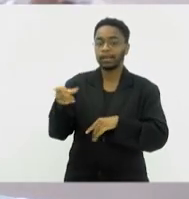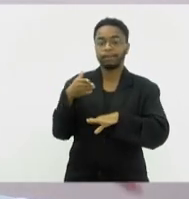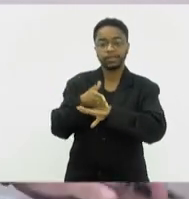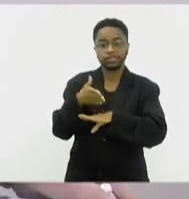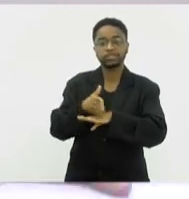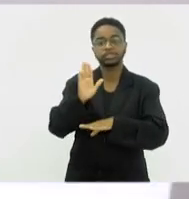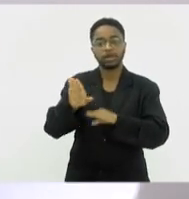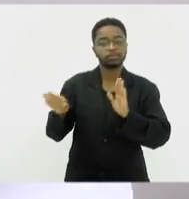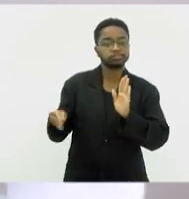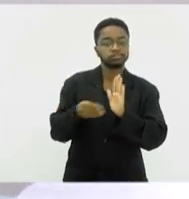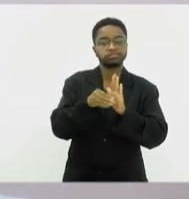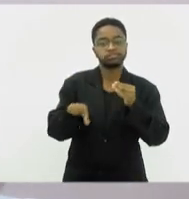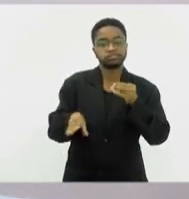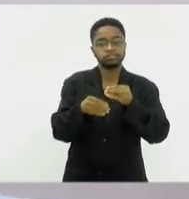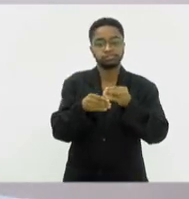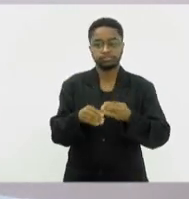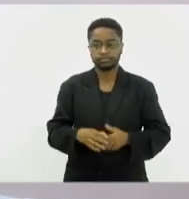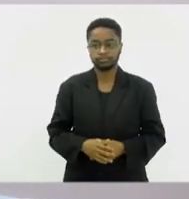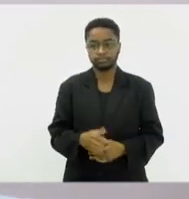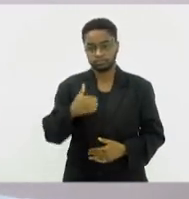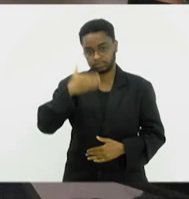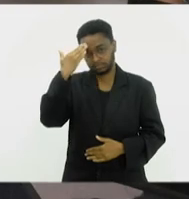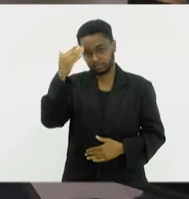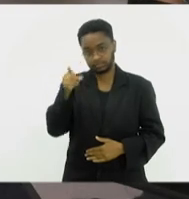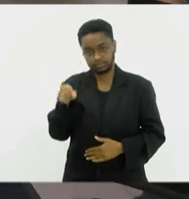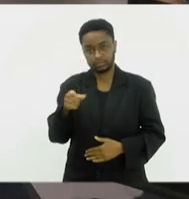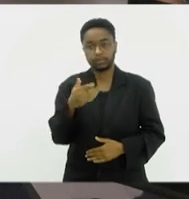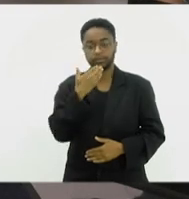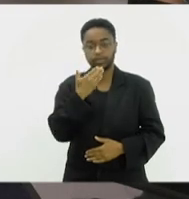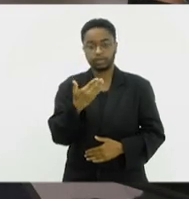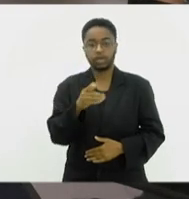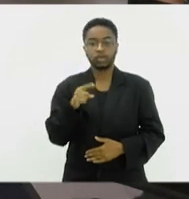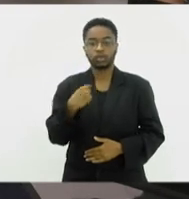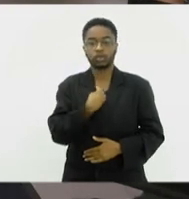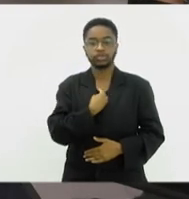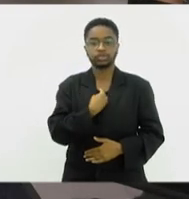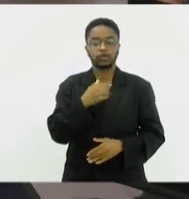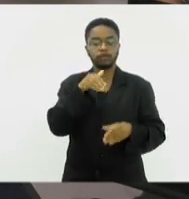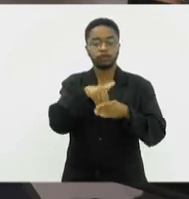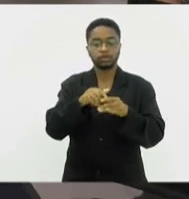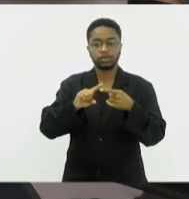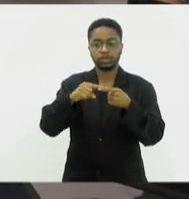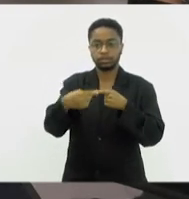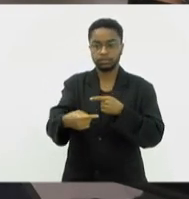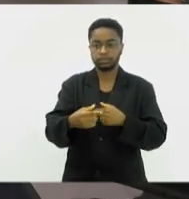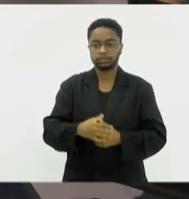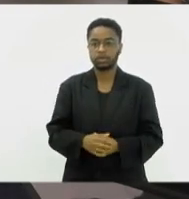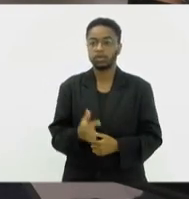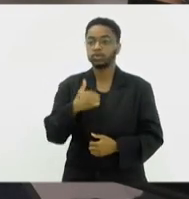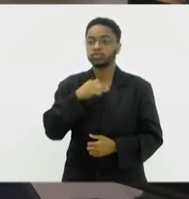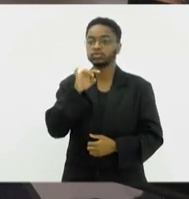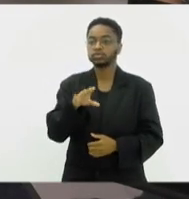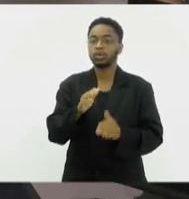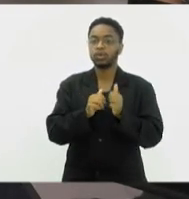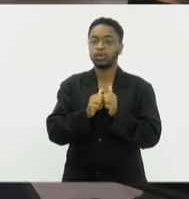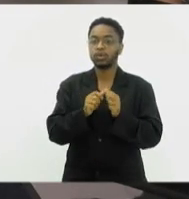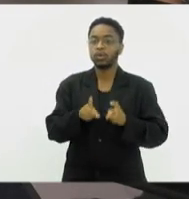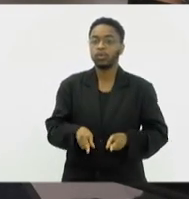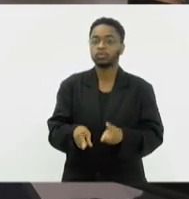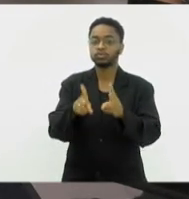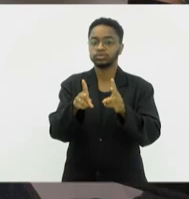as situações resolvidas. Agradeço aí o encaminhamento de Vossa Excelência para a gente deliberar daqui a pouco. Vou só seguir na